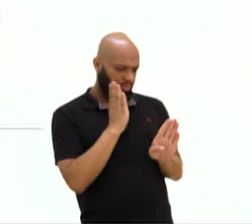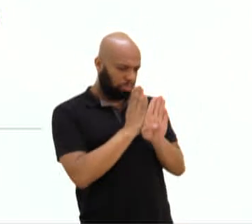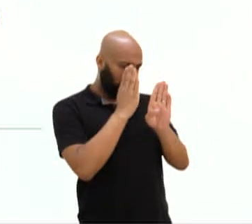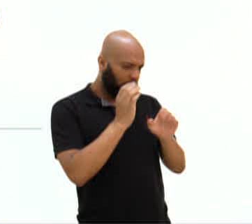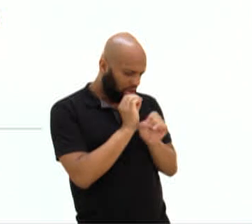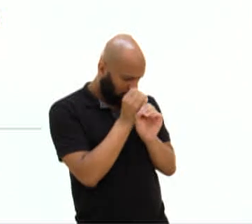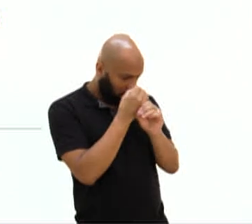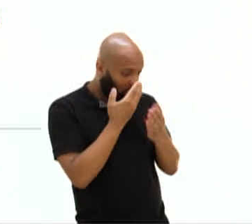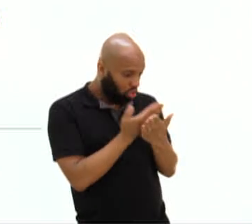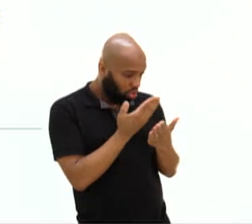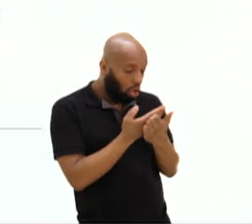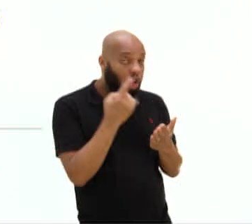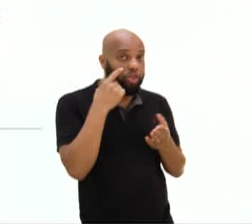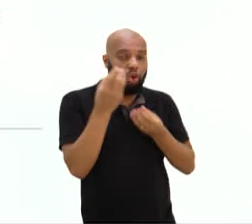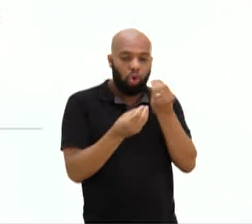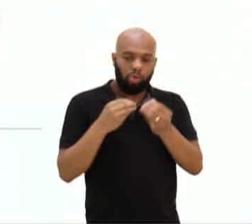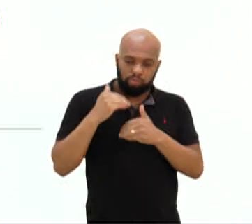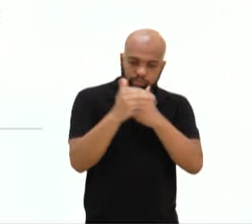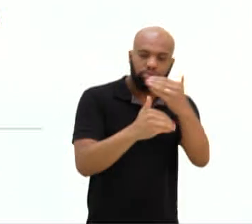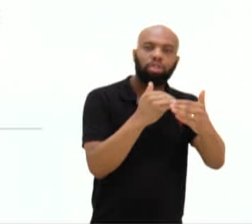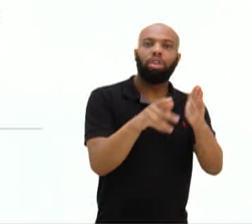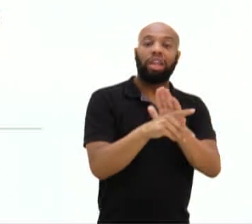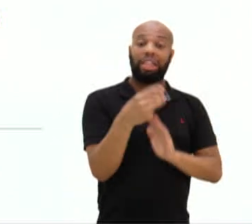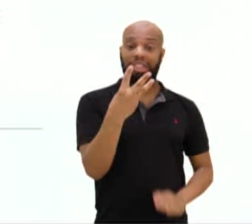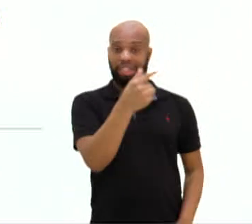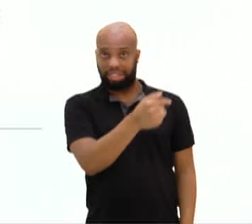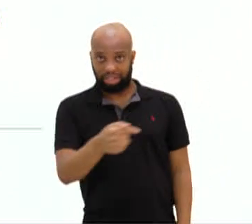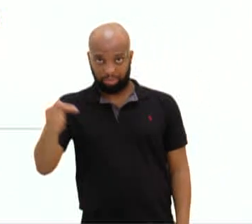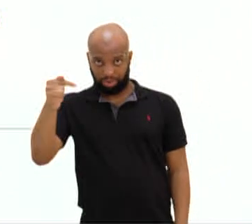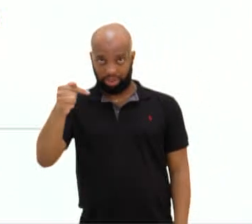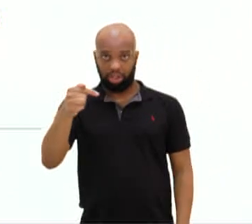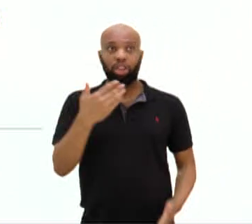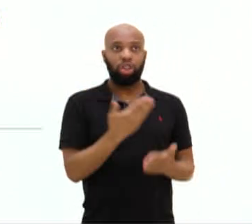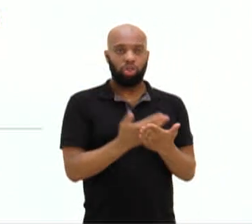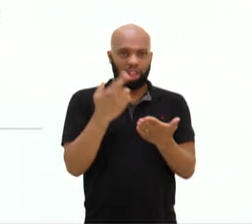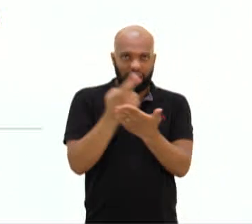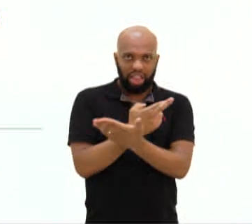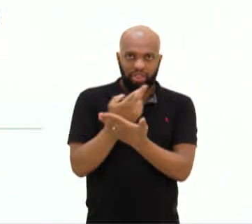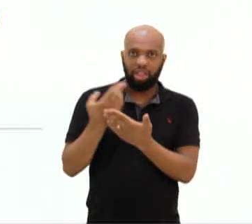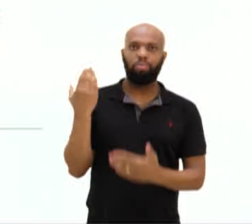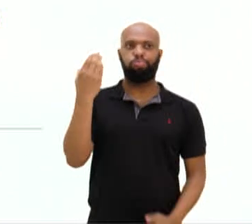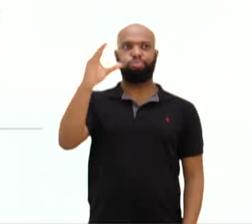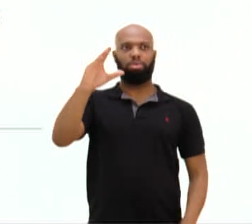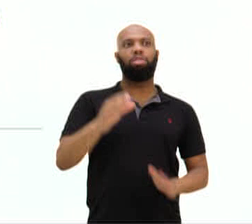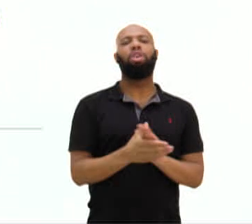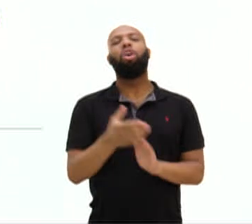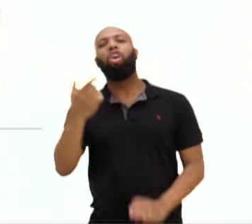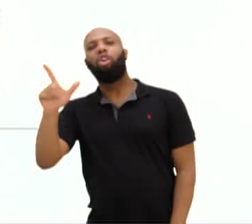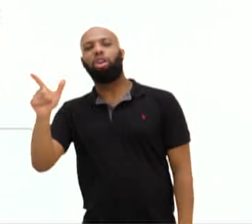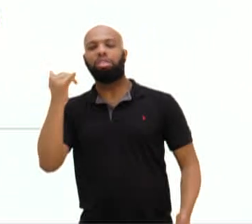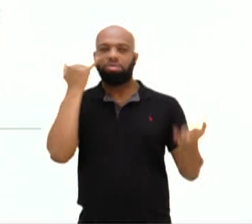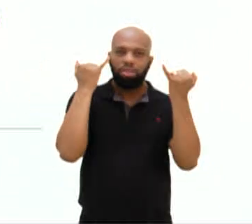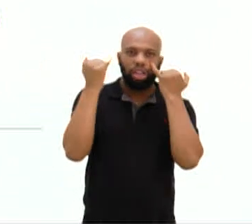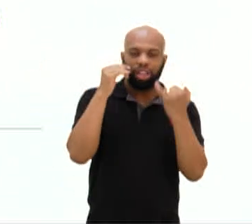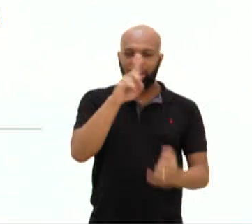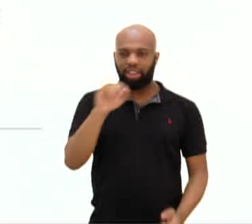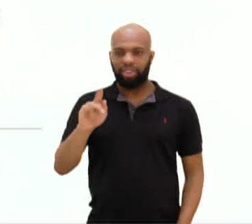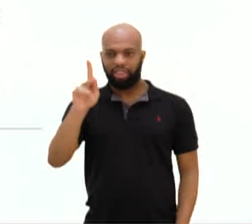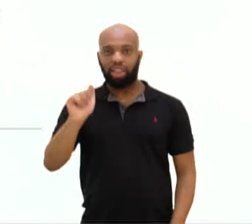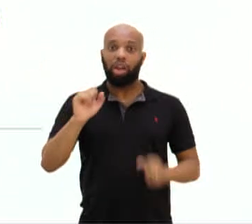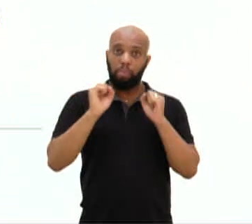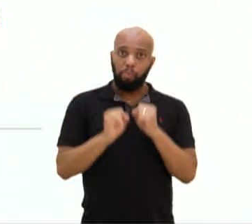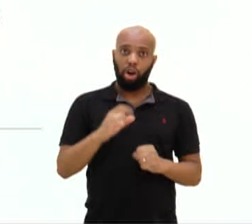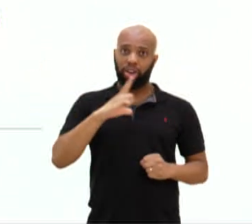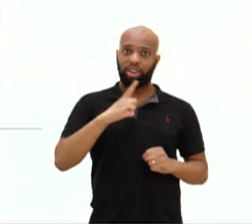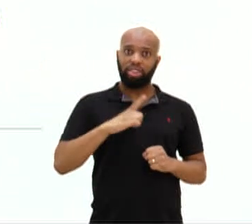redução após 3 semanas. Pesquisa foi publicada na revista científica Nature. A outra aqui, ó. Zika vírus pode se esconder em